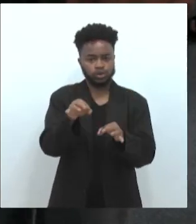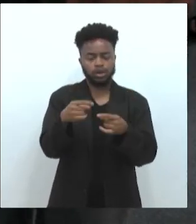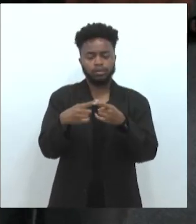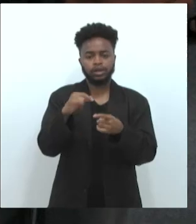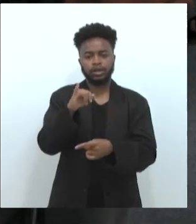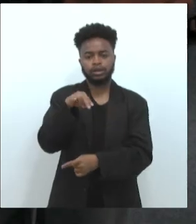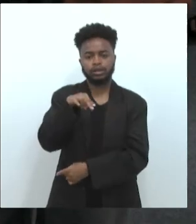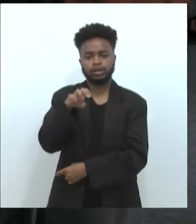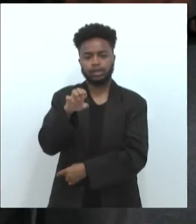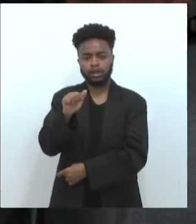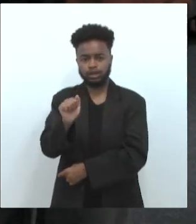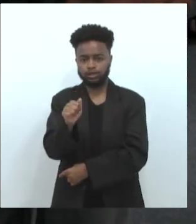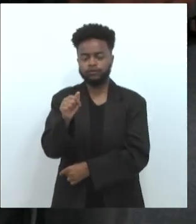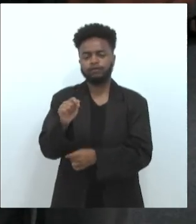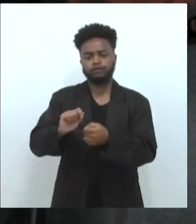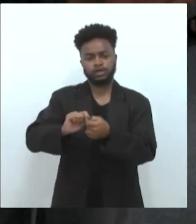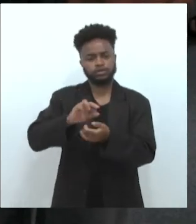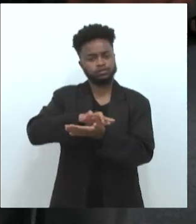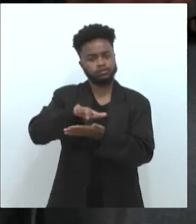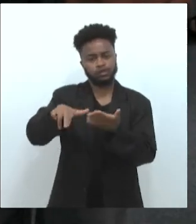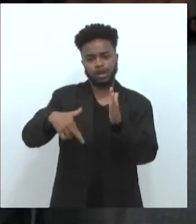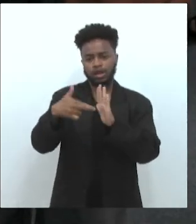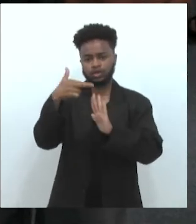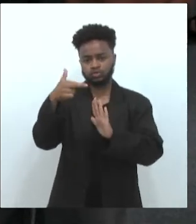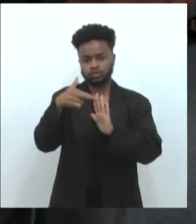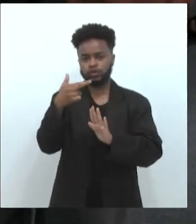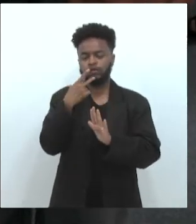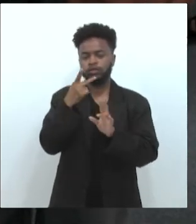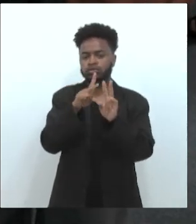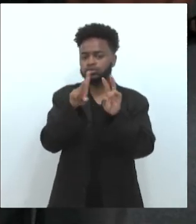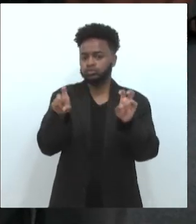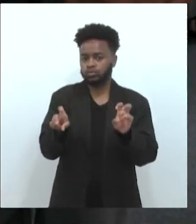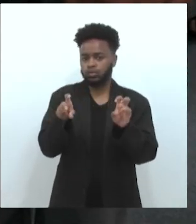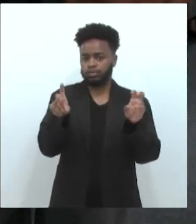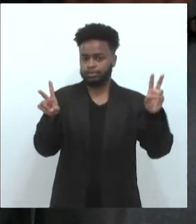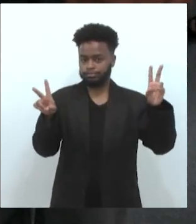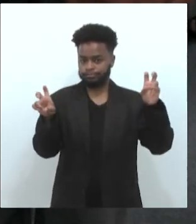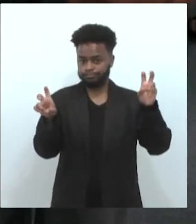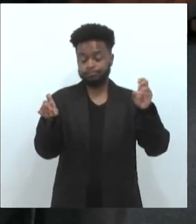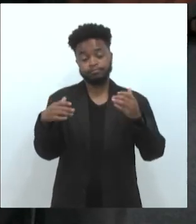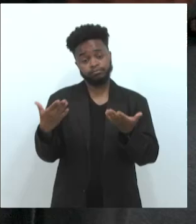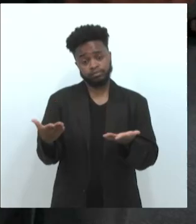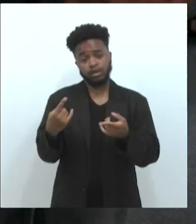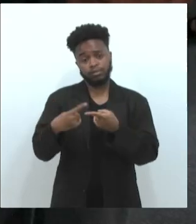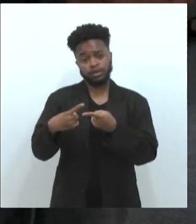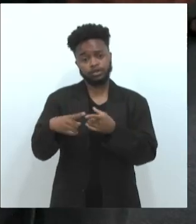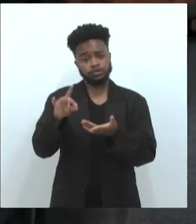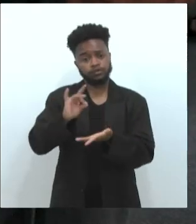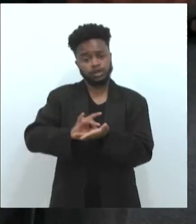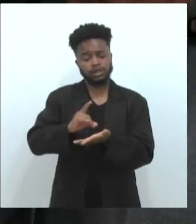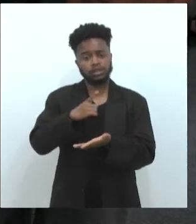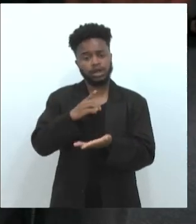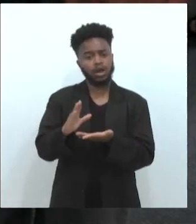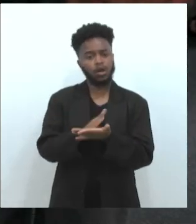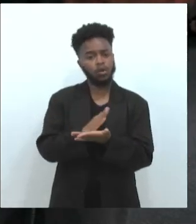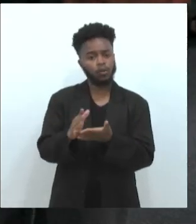INEA fez mais de uma resolução sobre esse assunto. Que realmente tem alguns tipos de